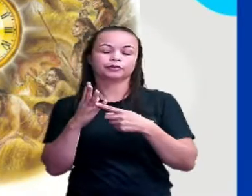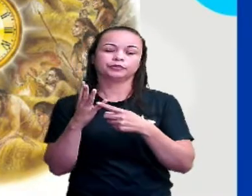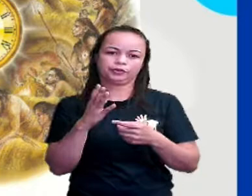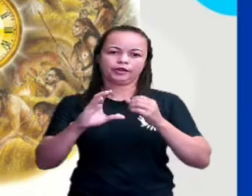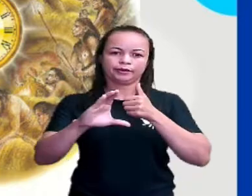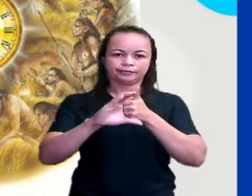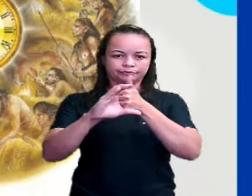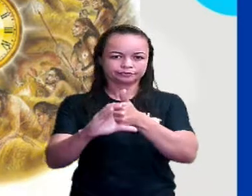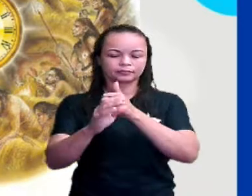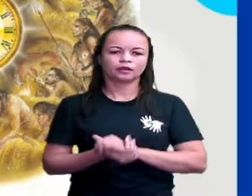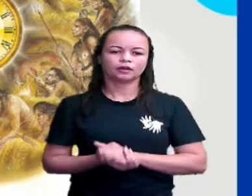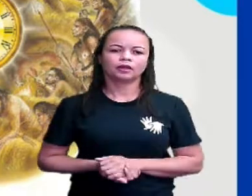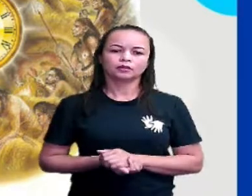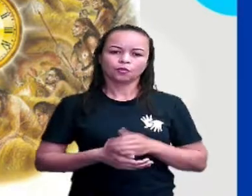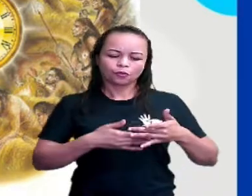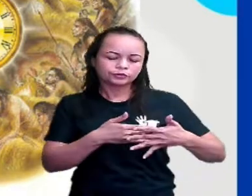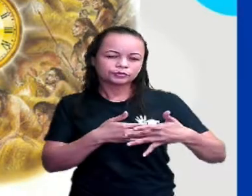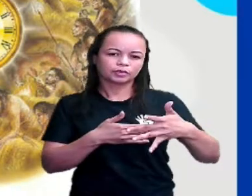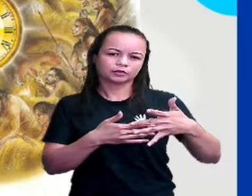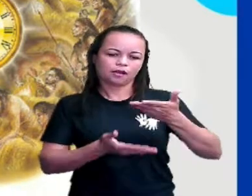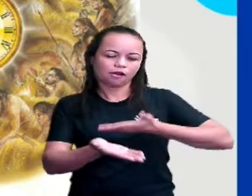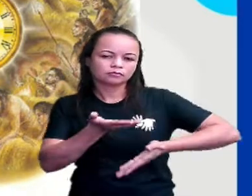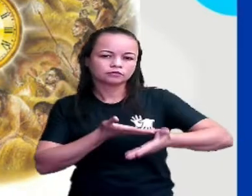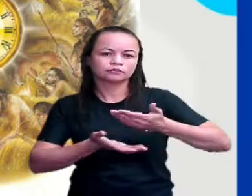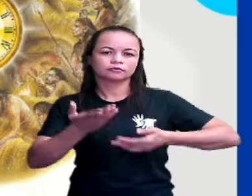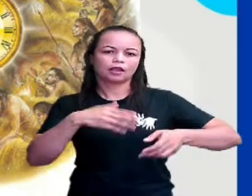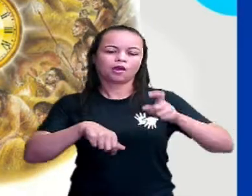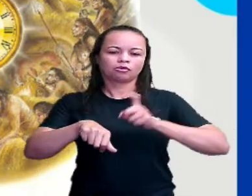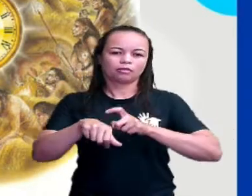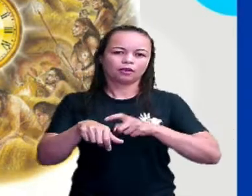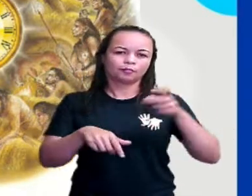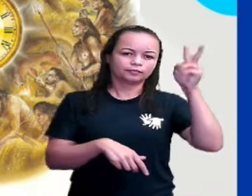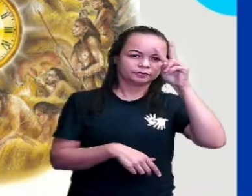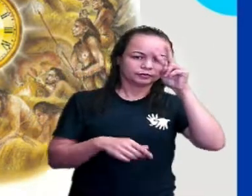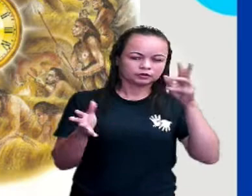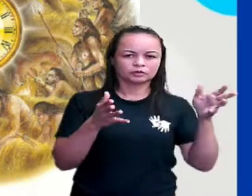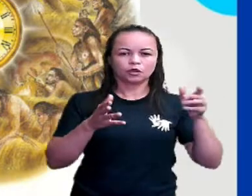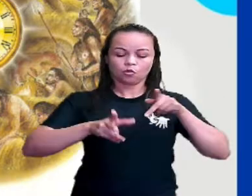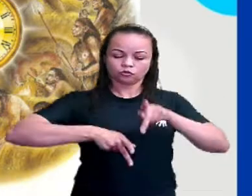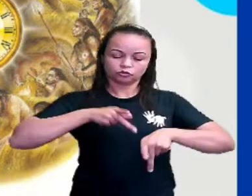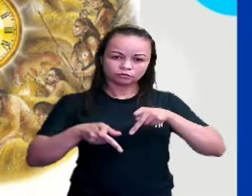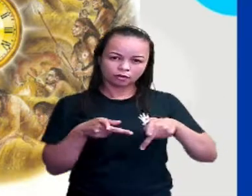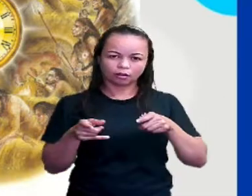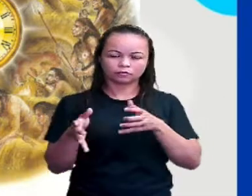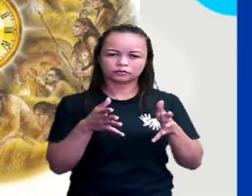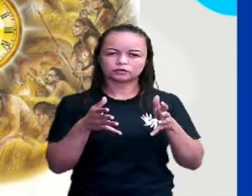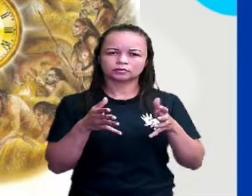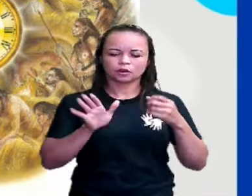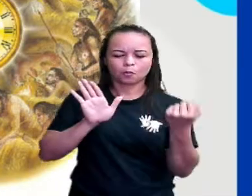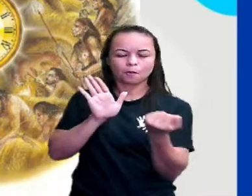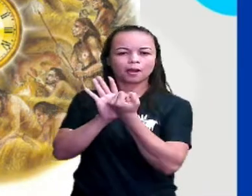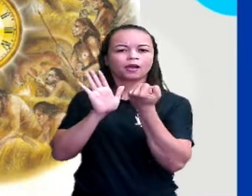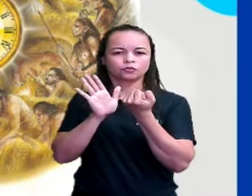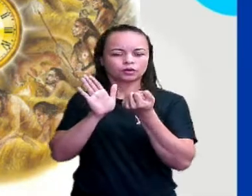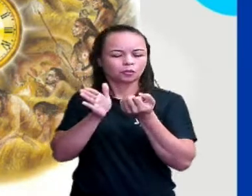Então, continuando em relação ao tempo na história, os povos, eles estabelecem, como eu já tinha falado para vocês, um marco, que é um ponto